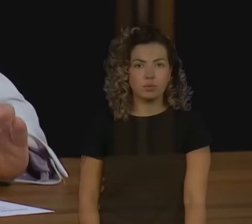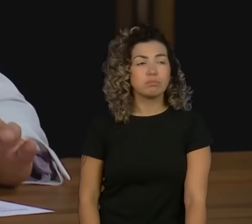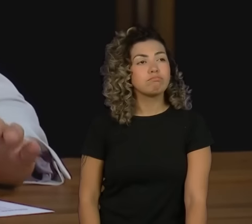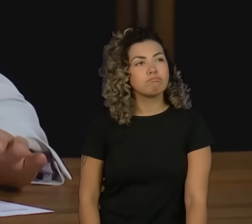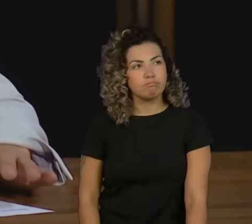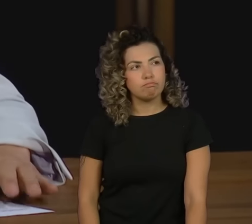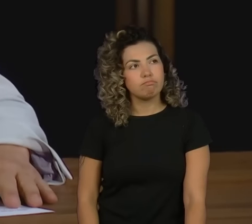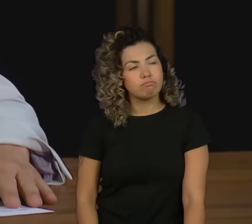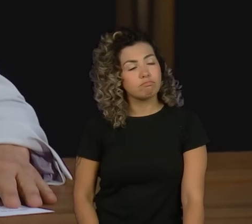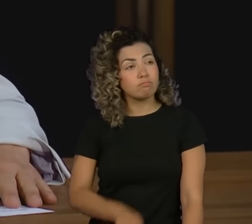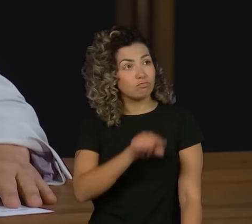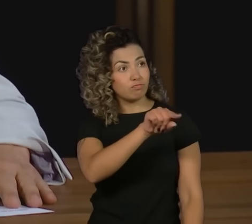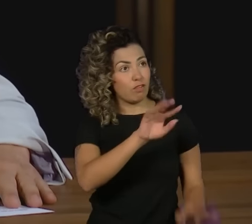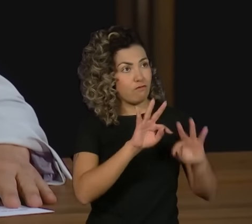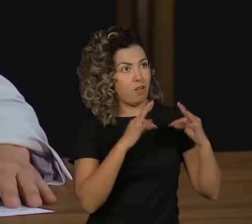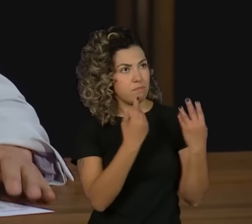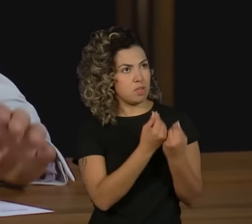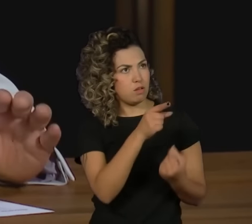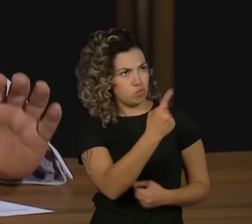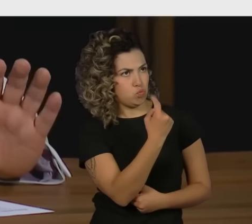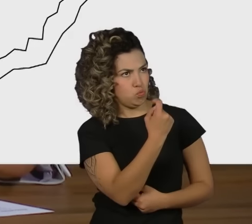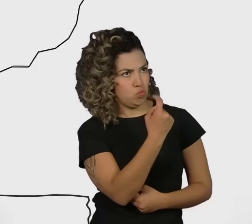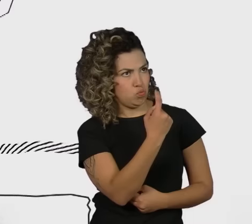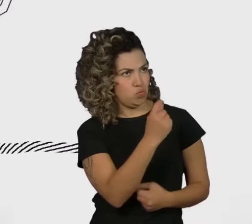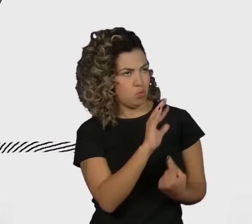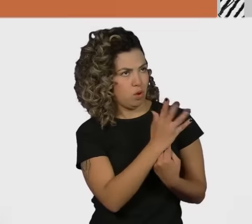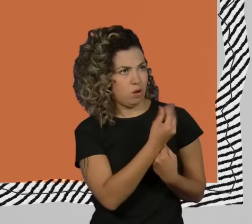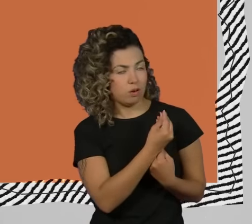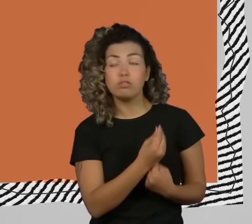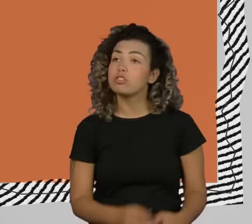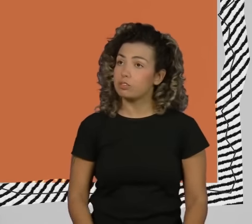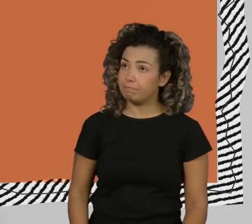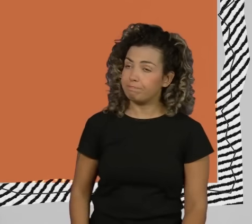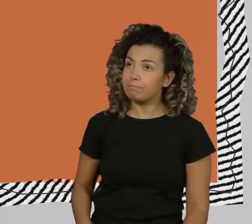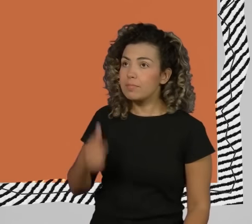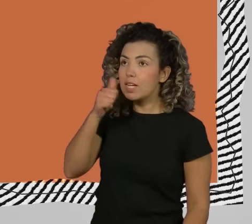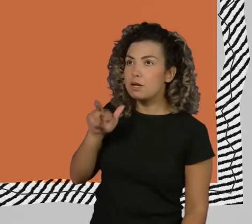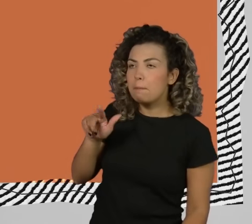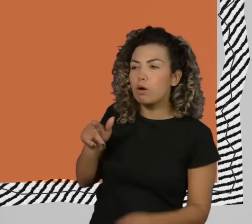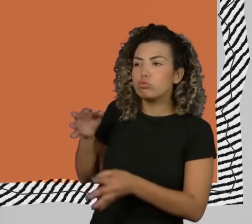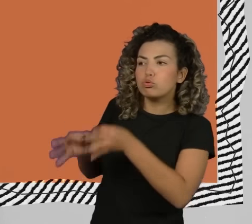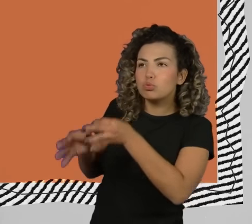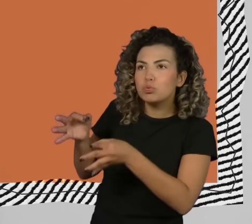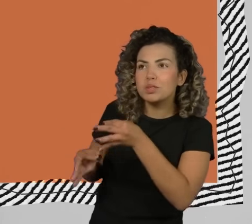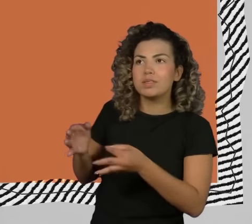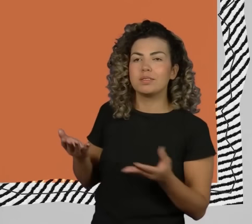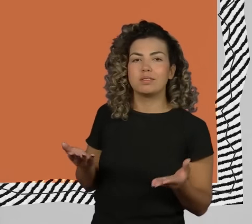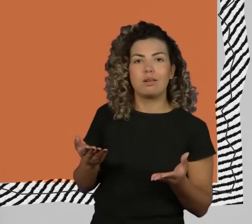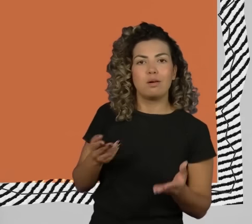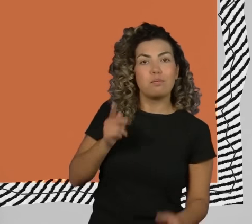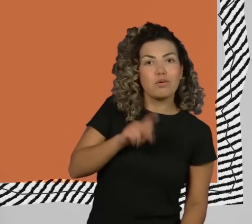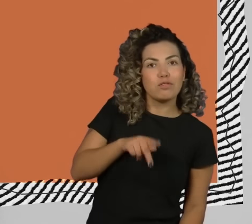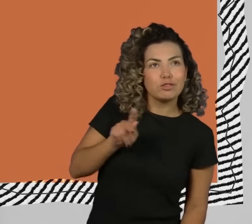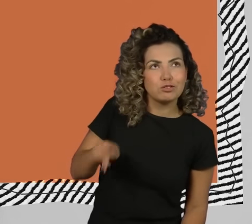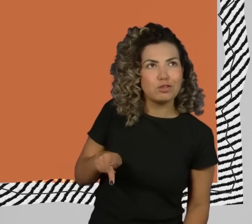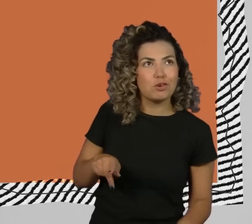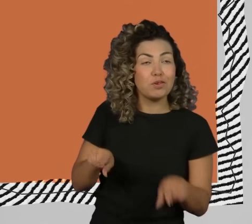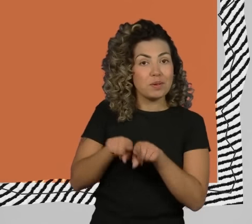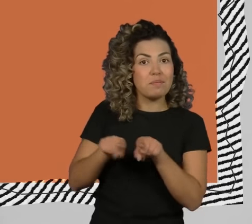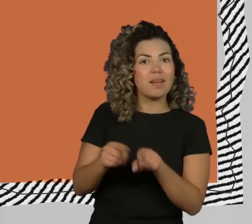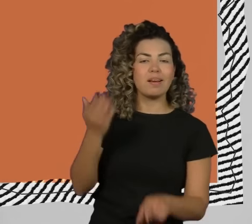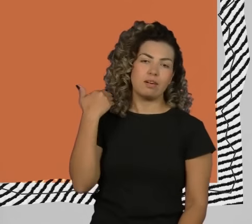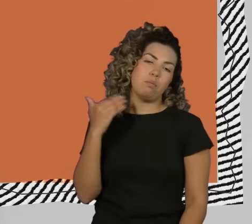Você é o único artista da família. Sou. Irmão juiz, irmã professora, É. a outra já falecida era